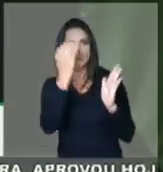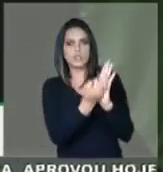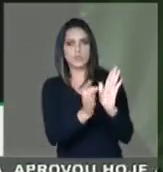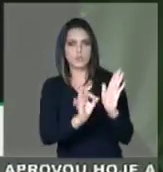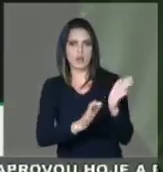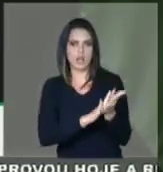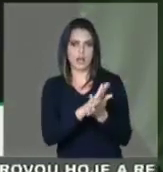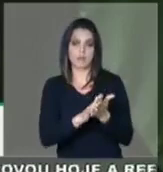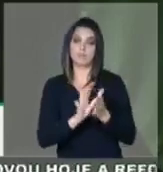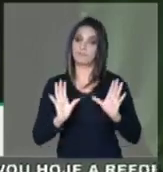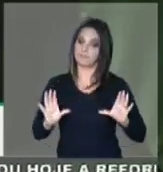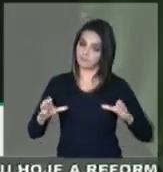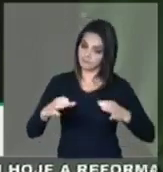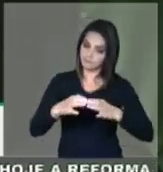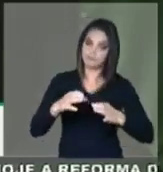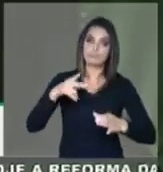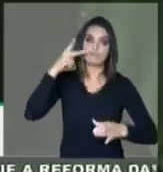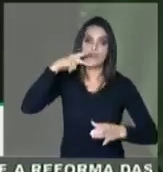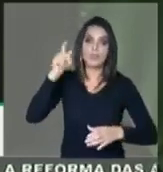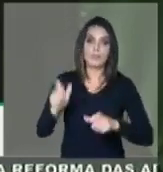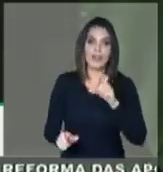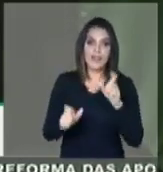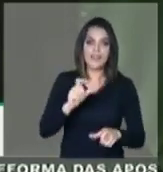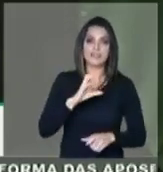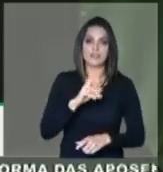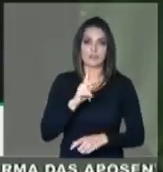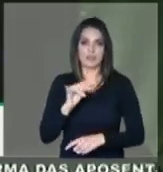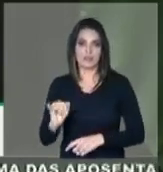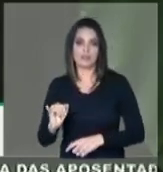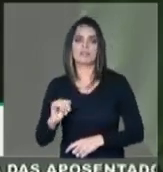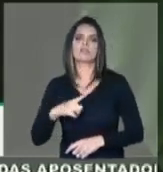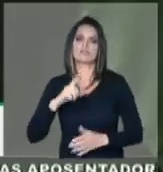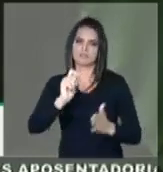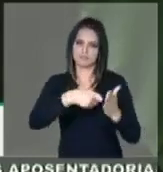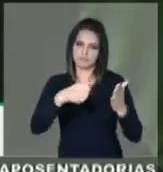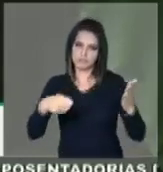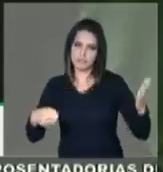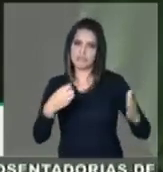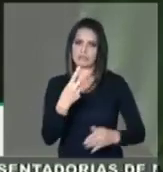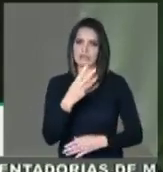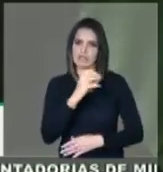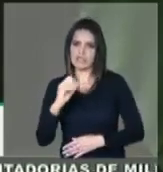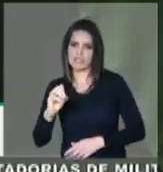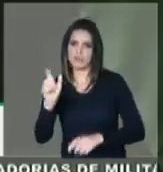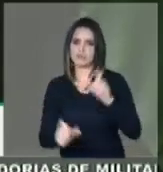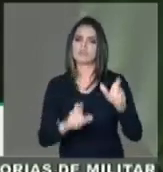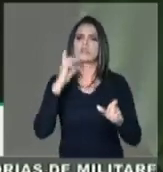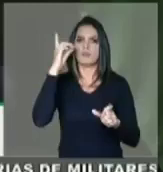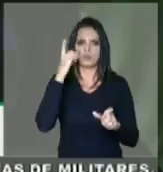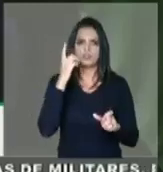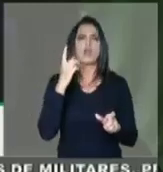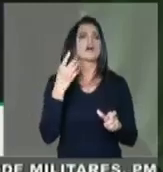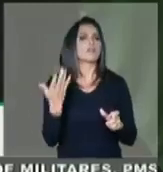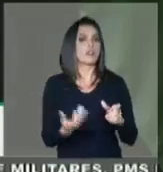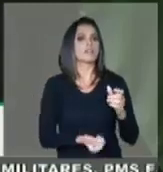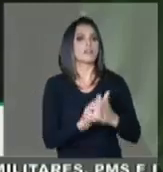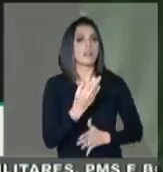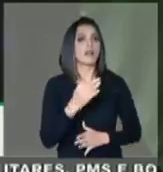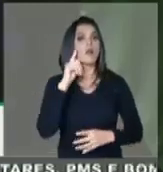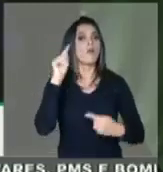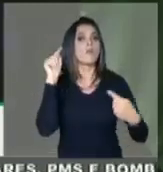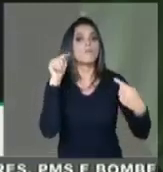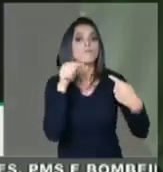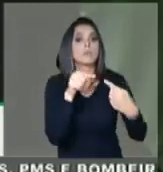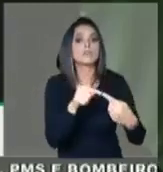parlamento. Essa comissão parlamentar de inquérito, portanto, apoiada por quase 300 parlamentares desta casa, se